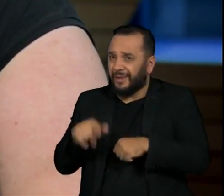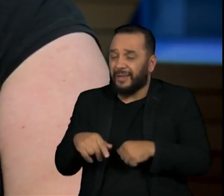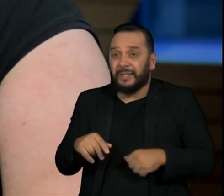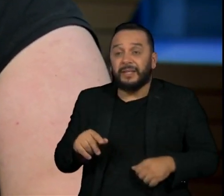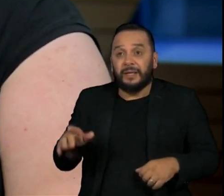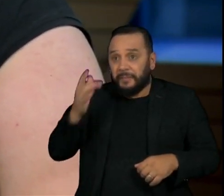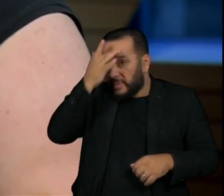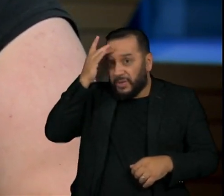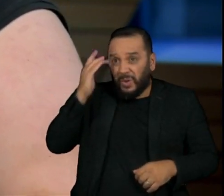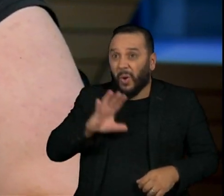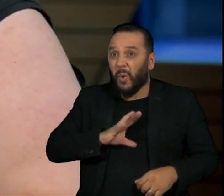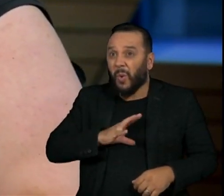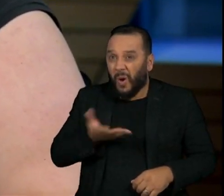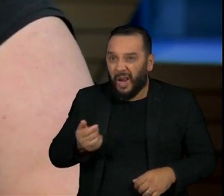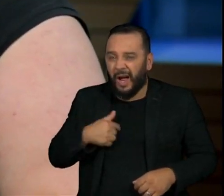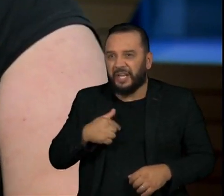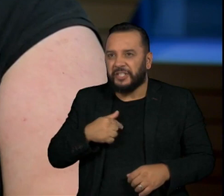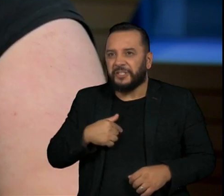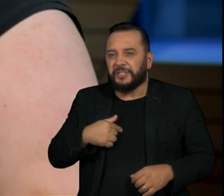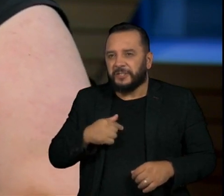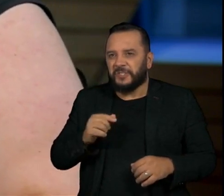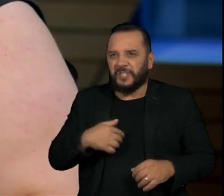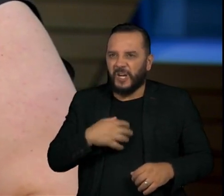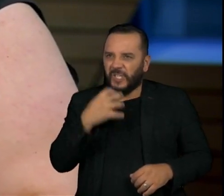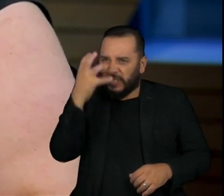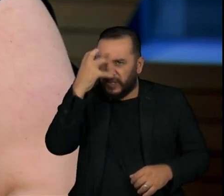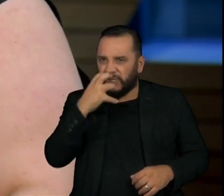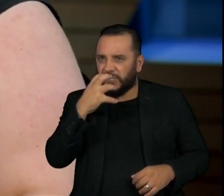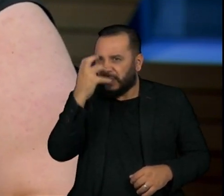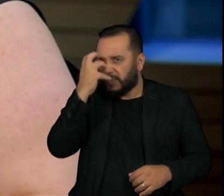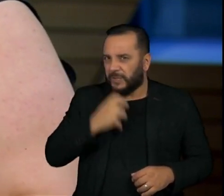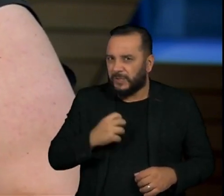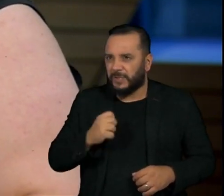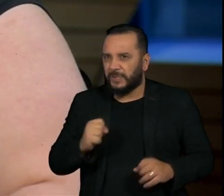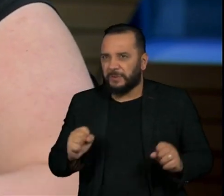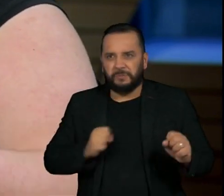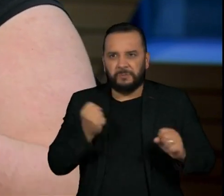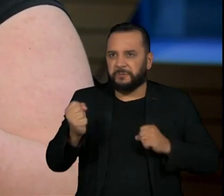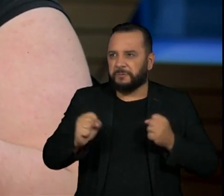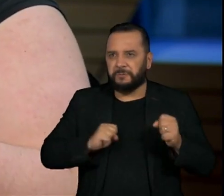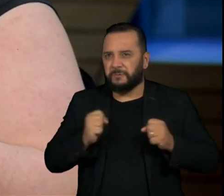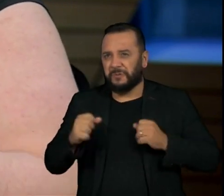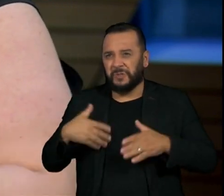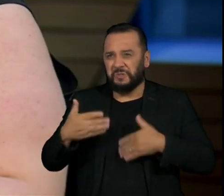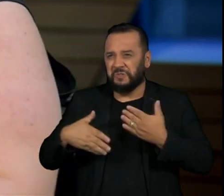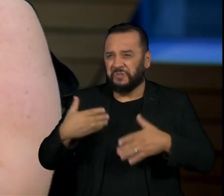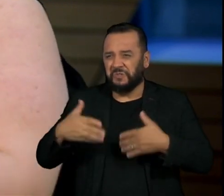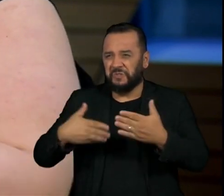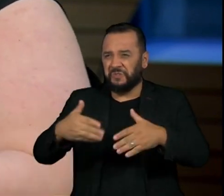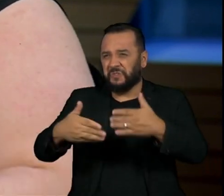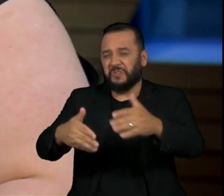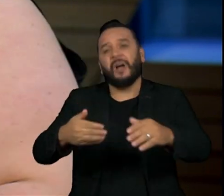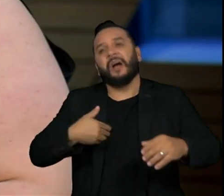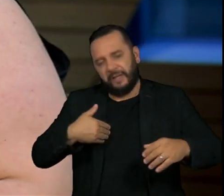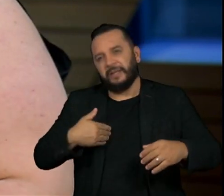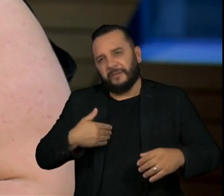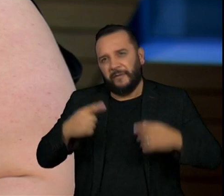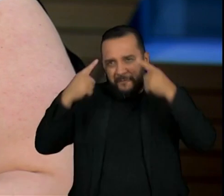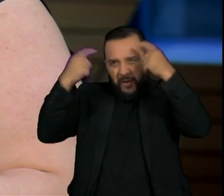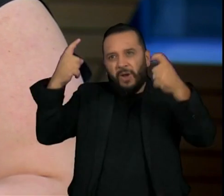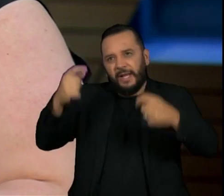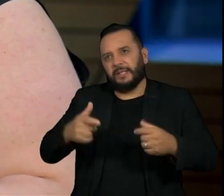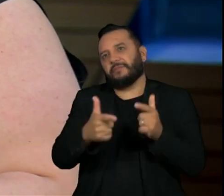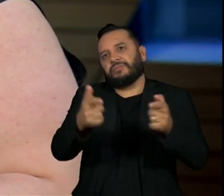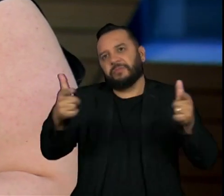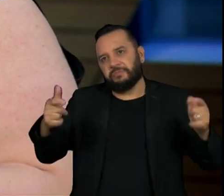sabe, é o extremo do extremo do extremo, ainda entre todos aqueles que apresentarem todos os sinais, né? A questão é como nós vamos acolher esses sinais,